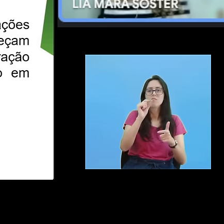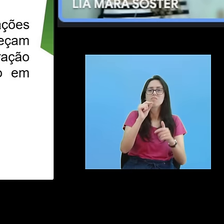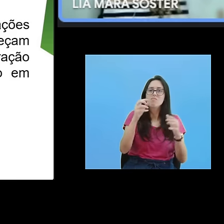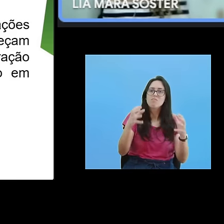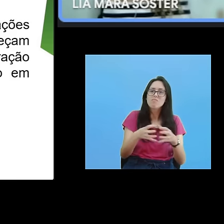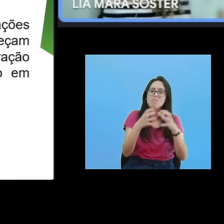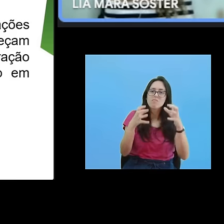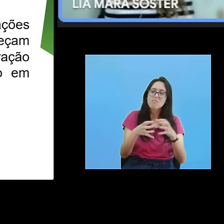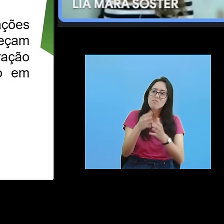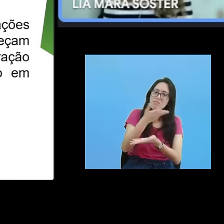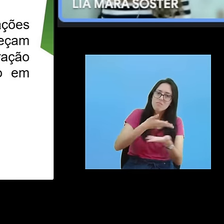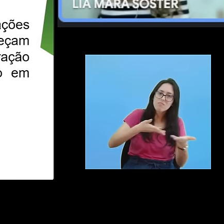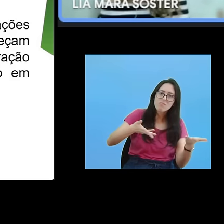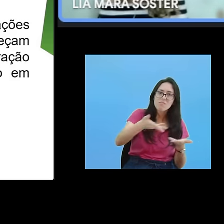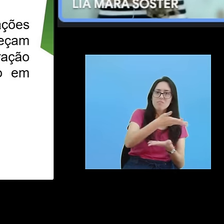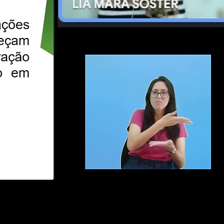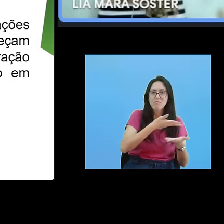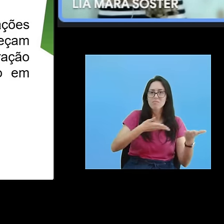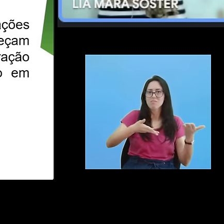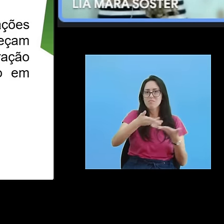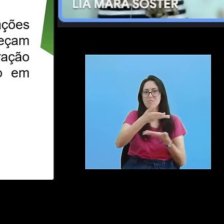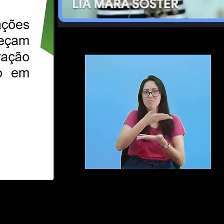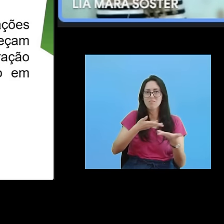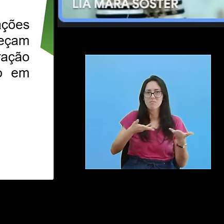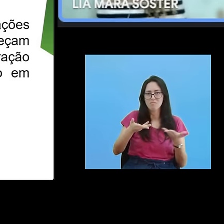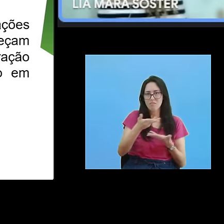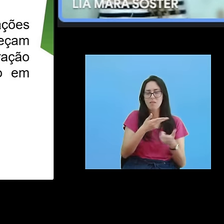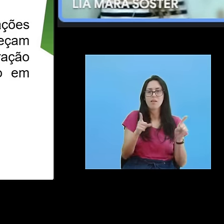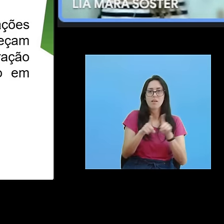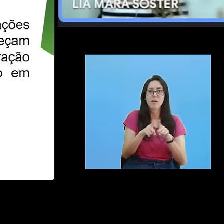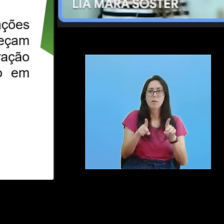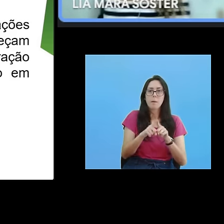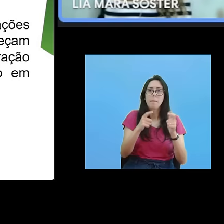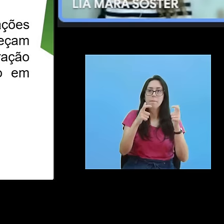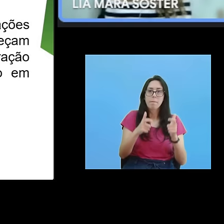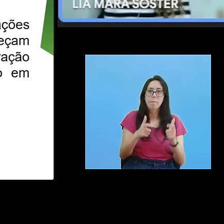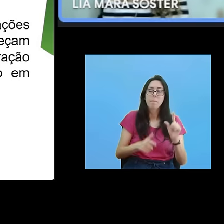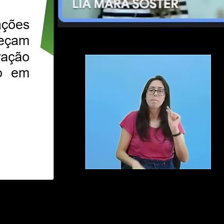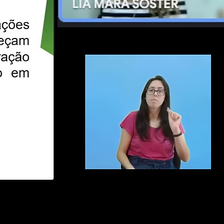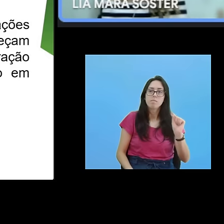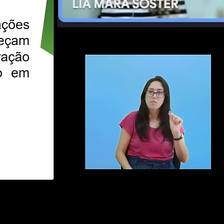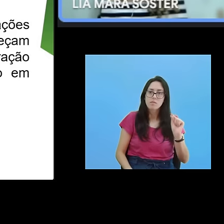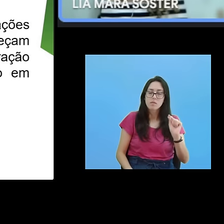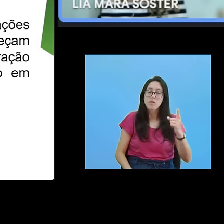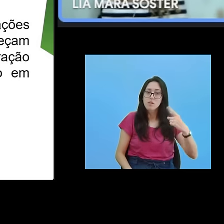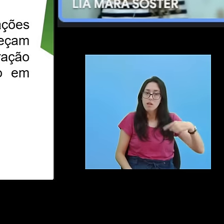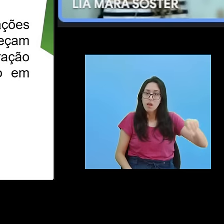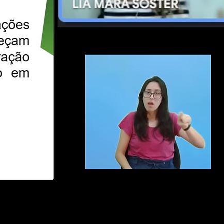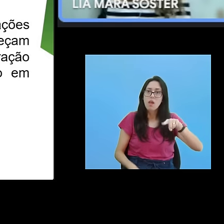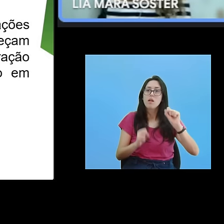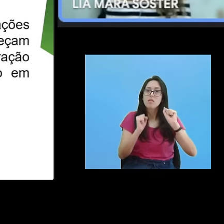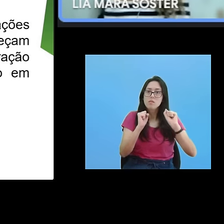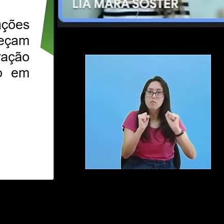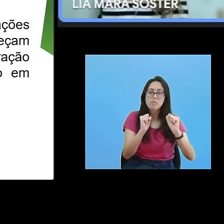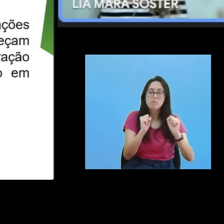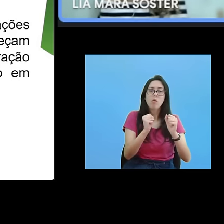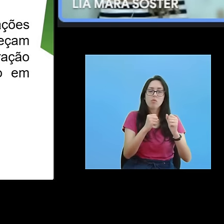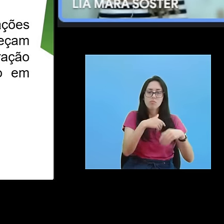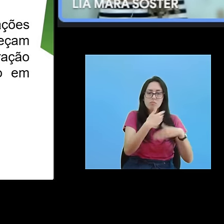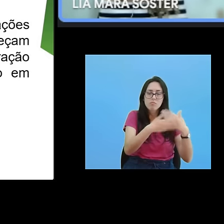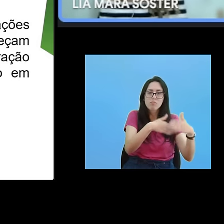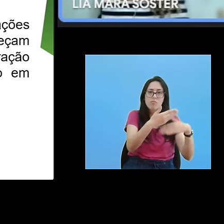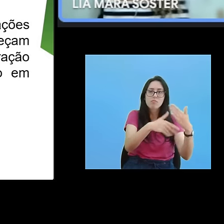convivência, de interação com os seus pares, um espaço também em que eles possam desenvolver o